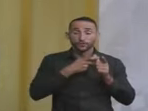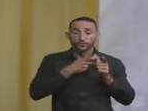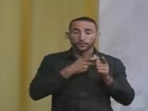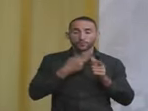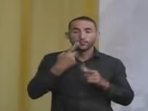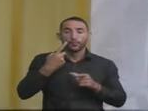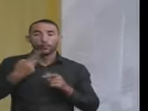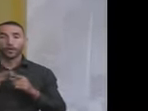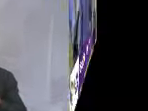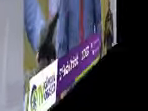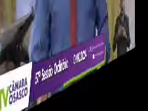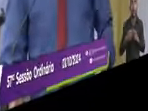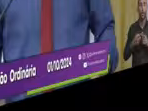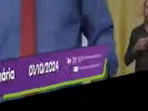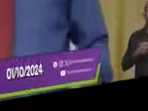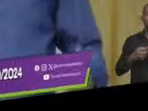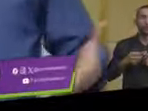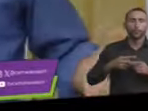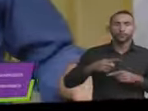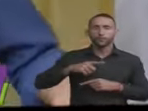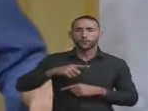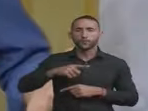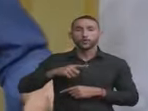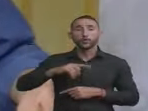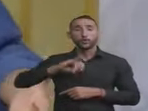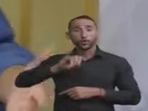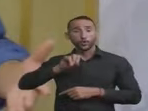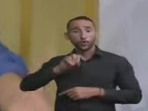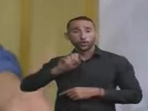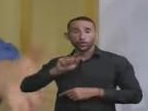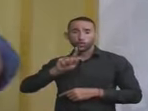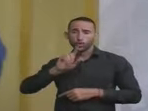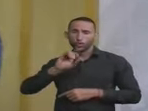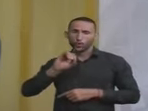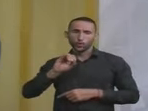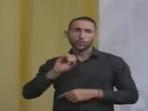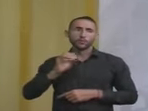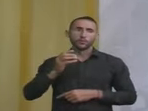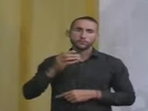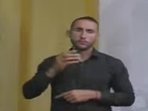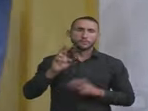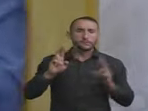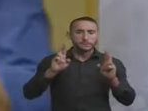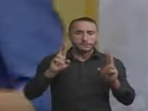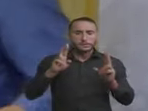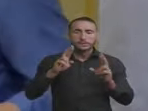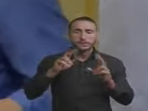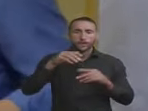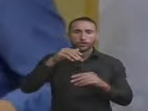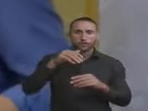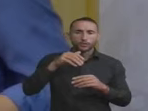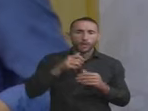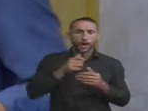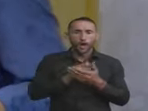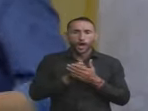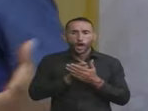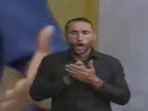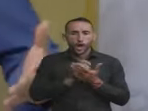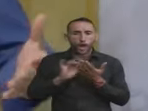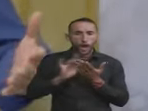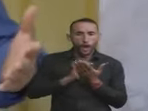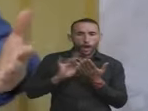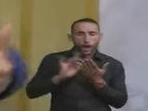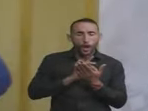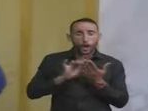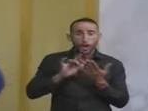por causa do jogo nas bets. Isso já está virando um problema de saúde. Um problema de saúde, seu presidente.